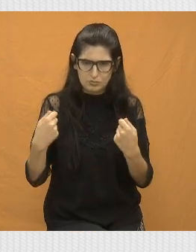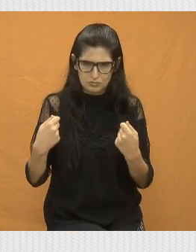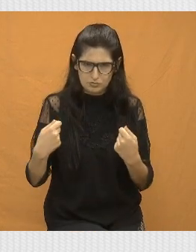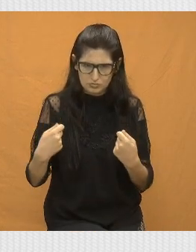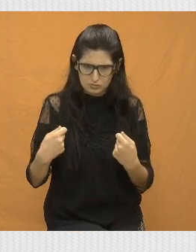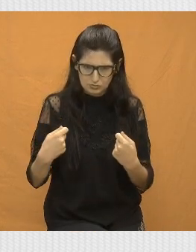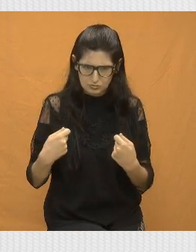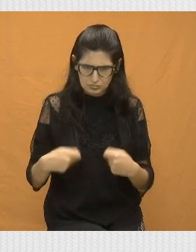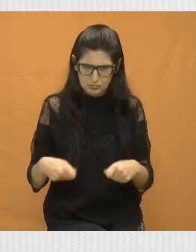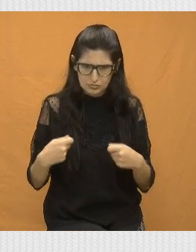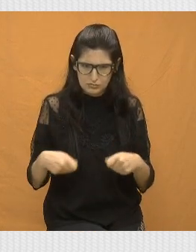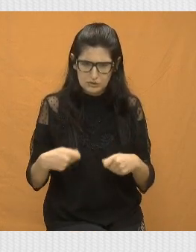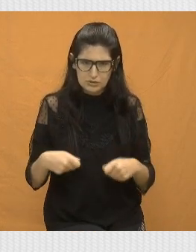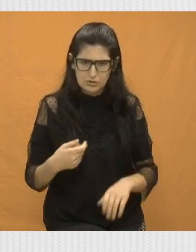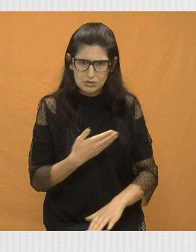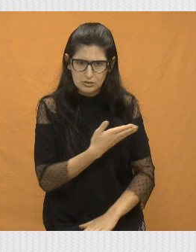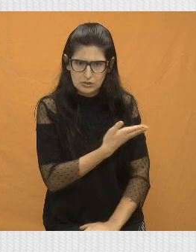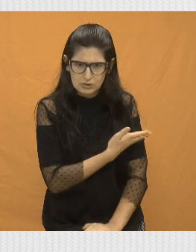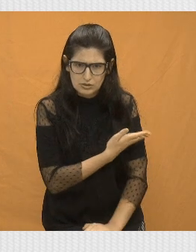e saúde.